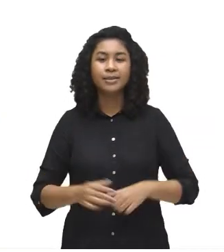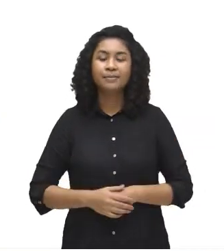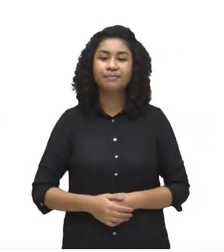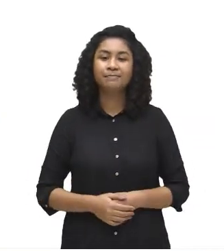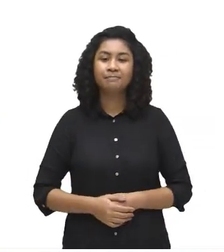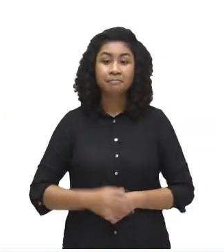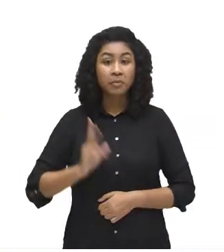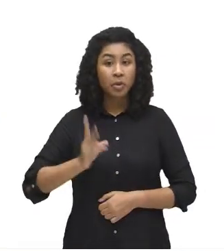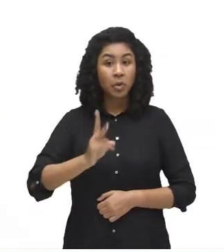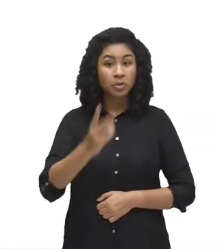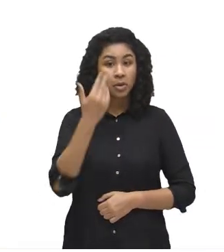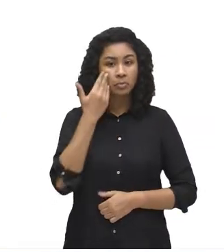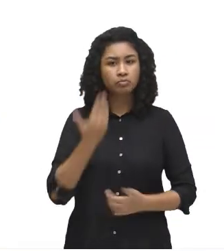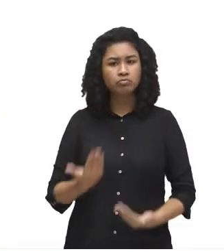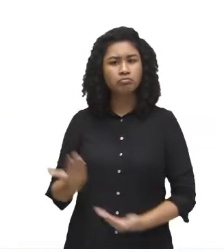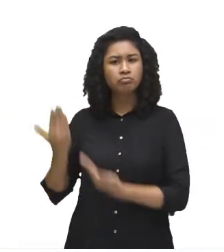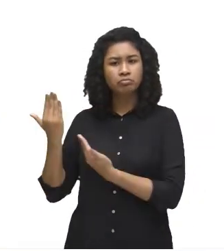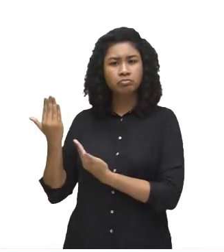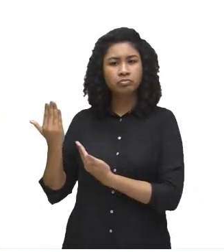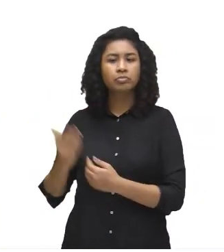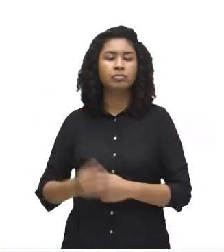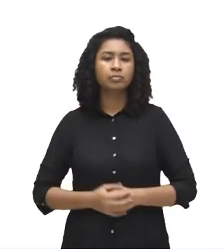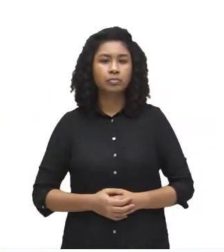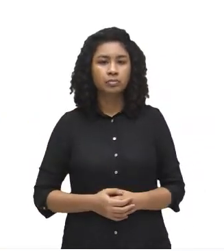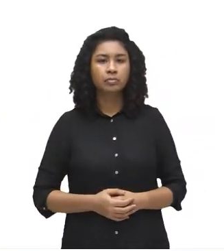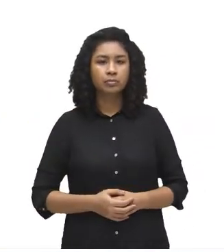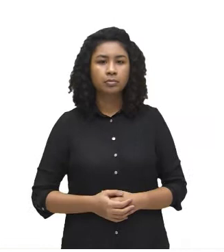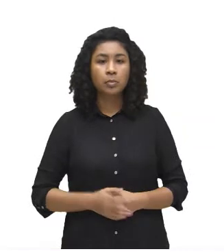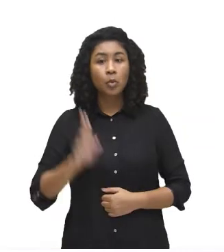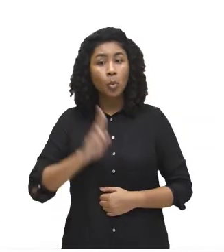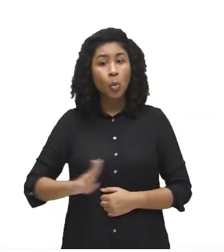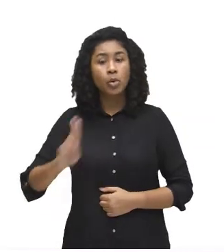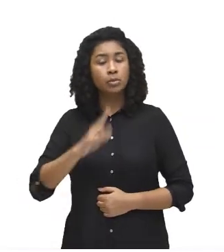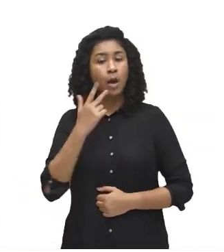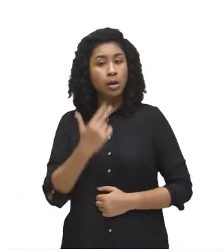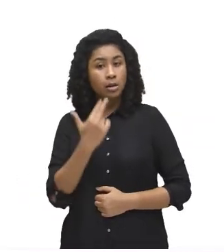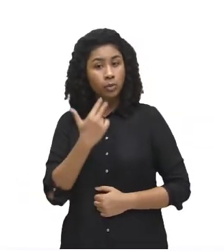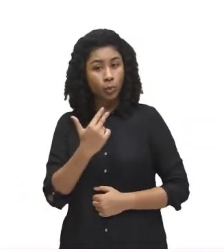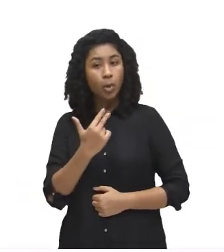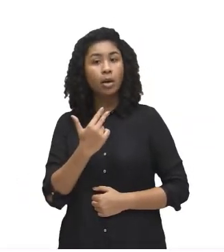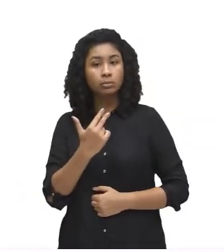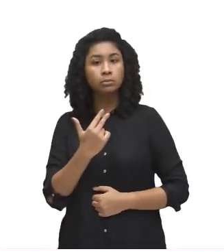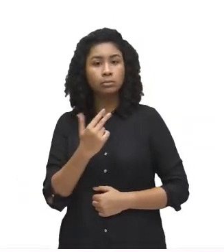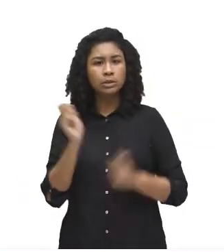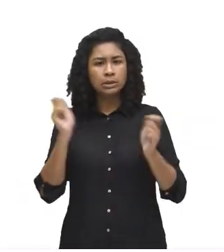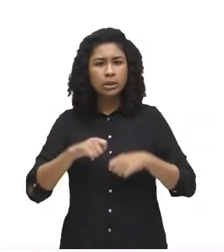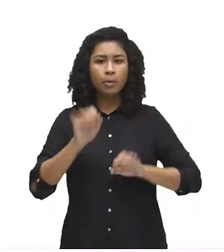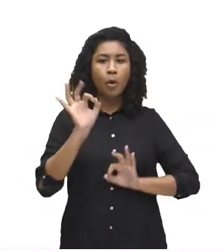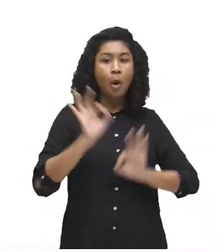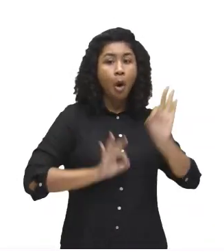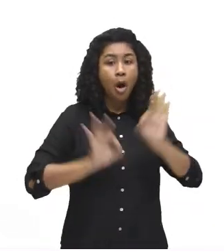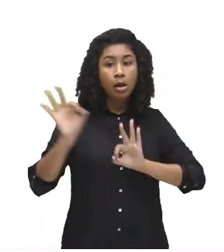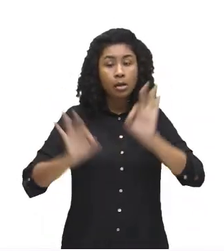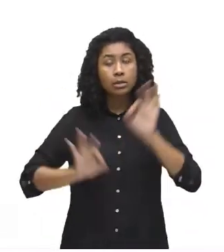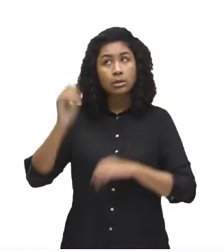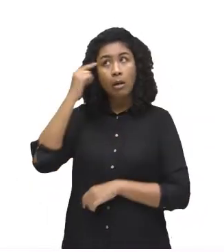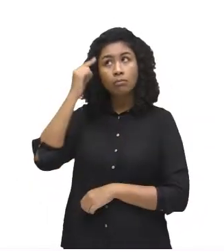aí agora. Nós temos assim, ó. É através da língua que organizamos o